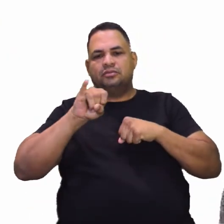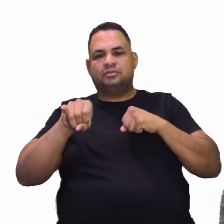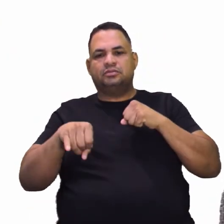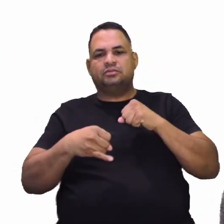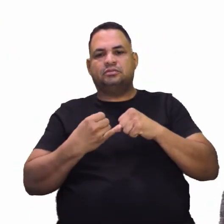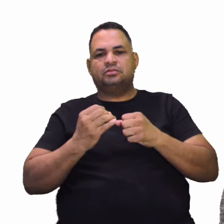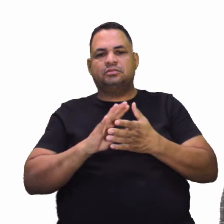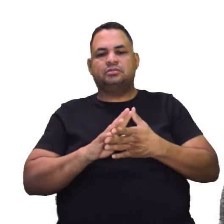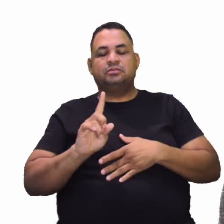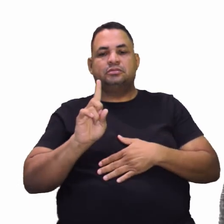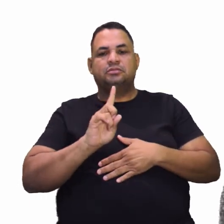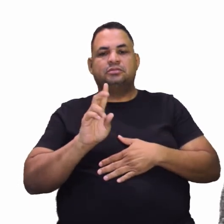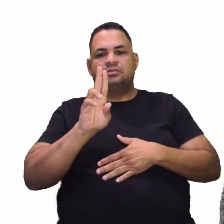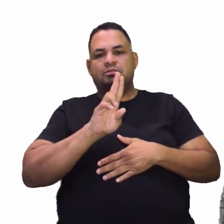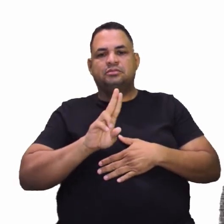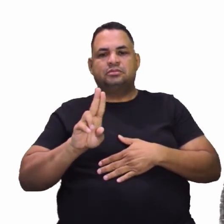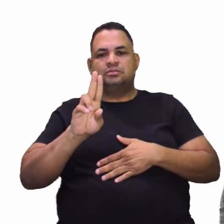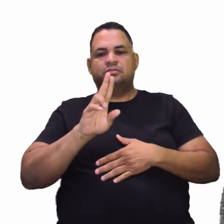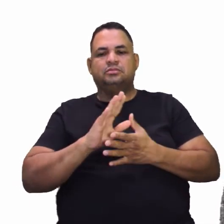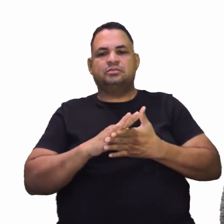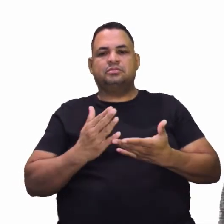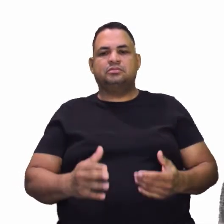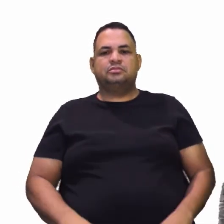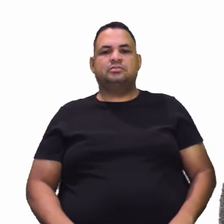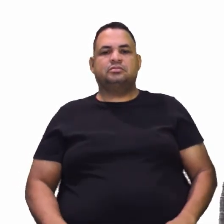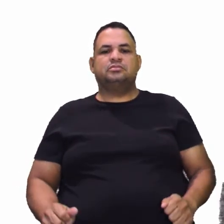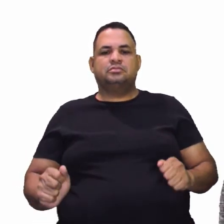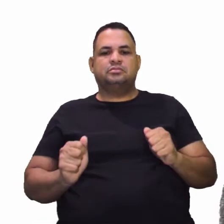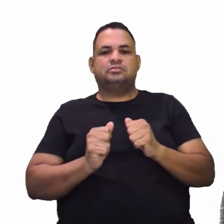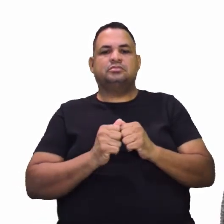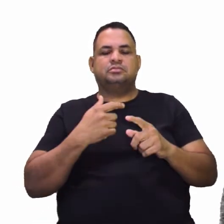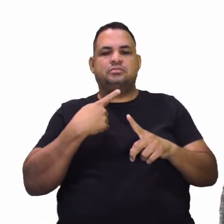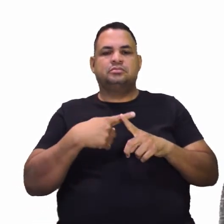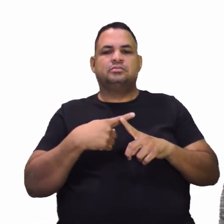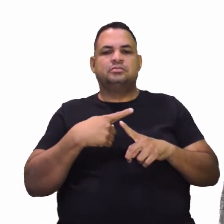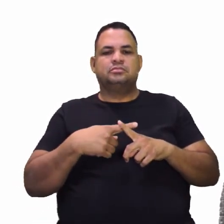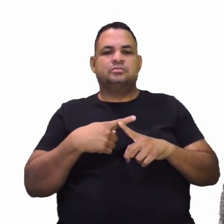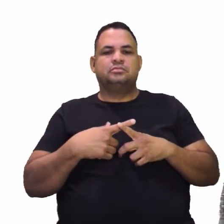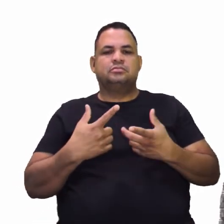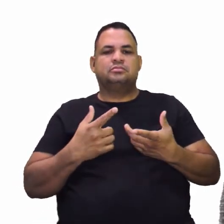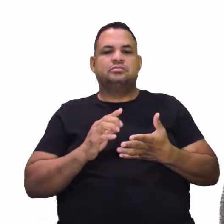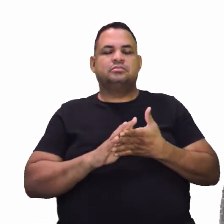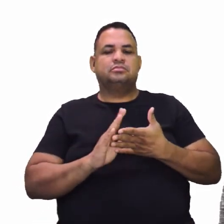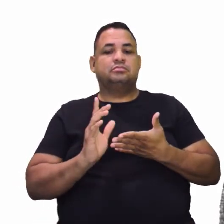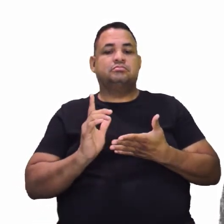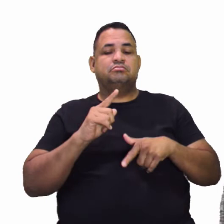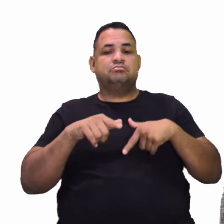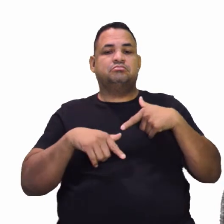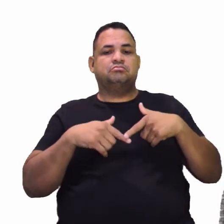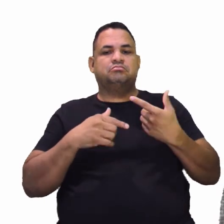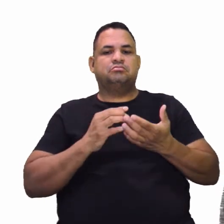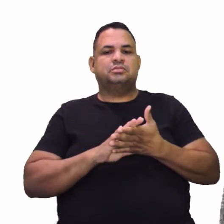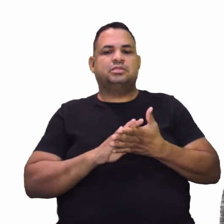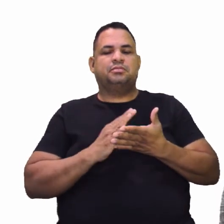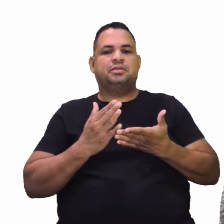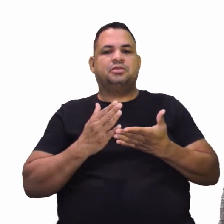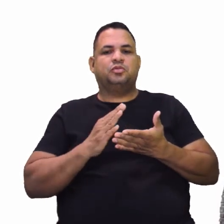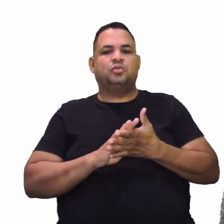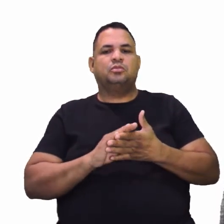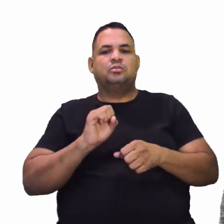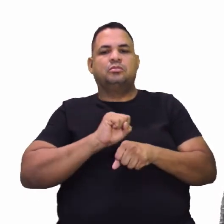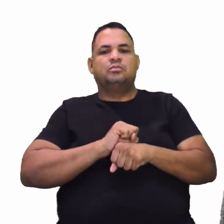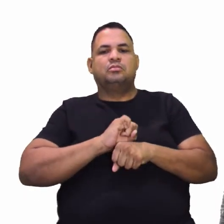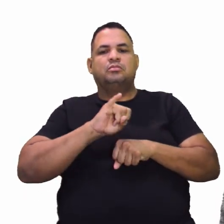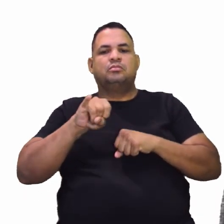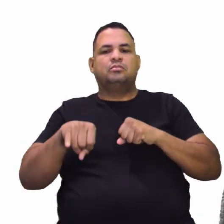gente não vai usar, neste caso, o everyday junto. Por quê? Porque ele não está trabalhando aqui como adjetivo. Então, seria